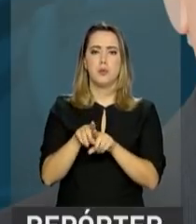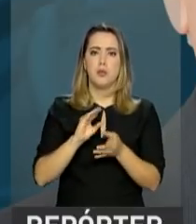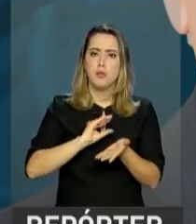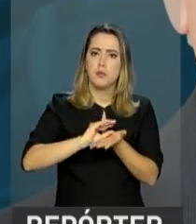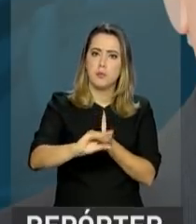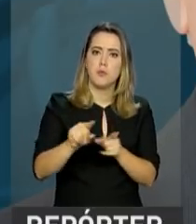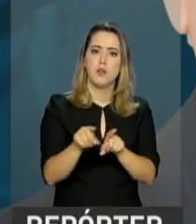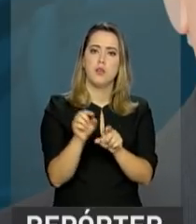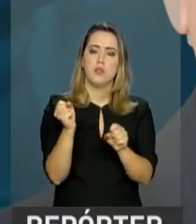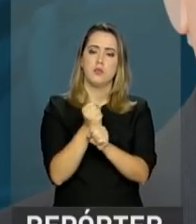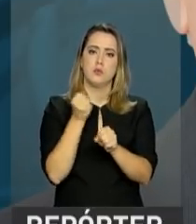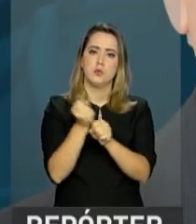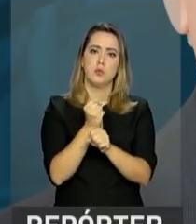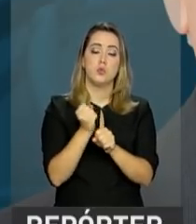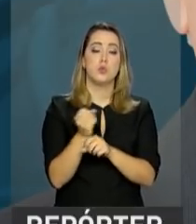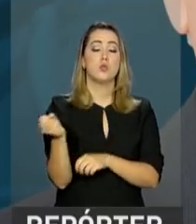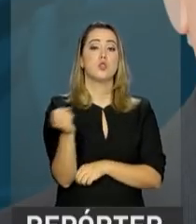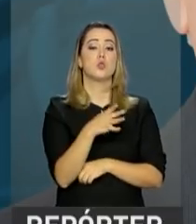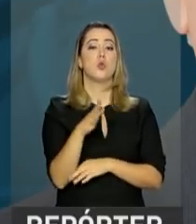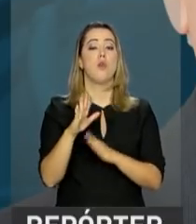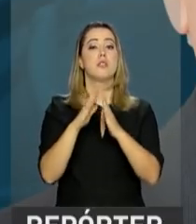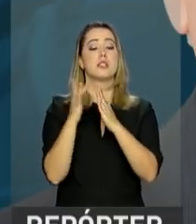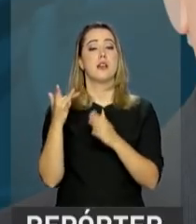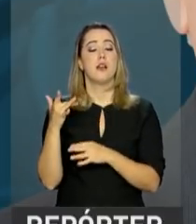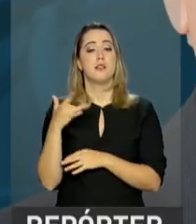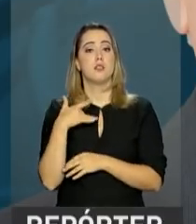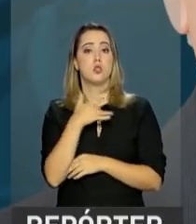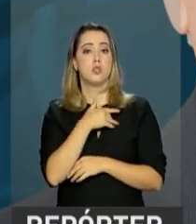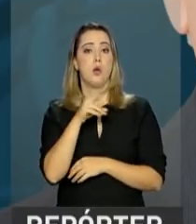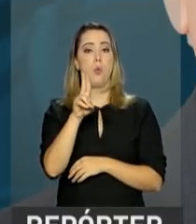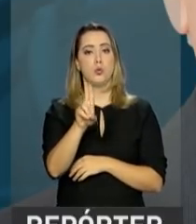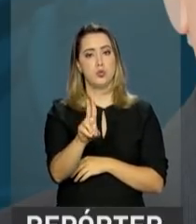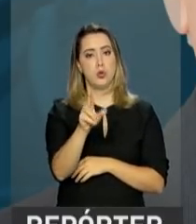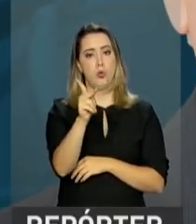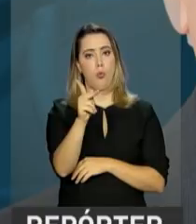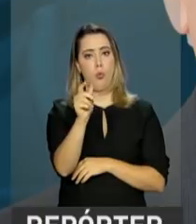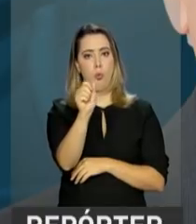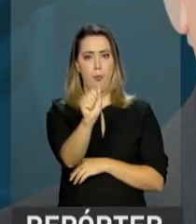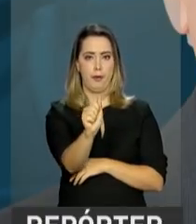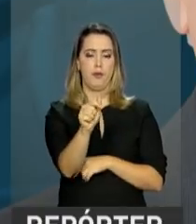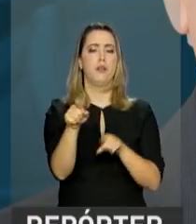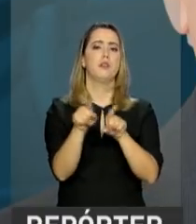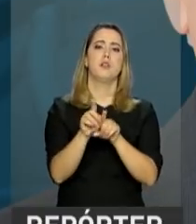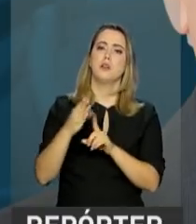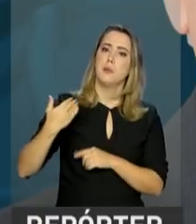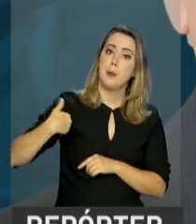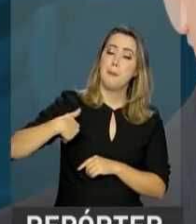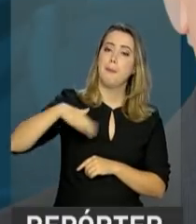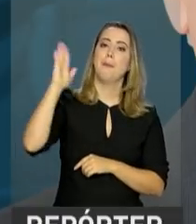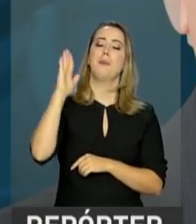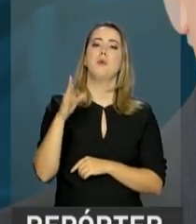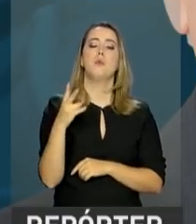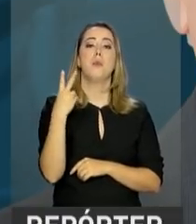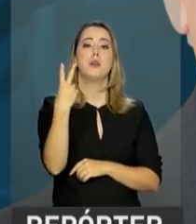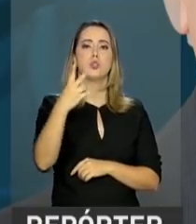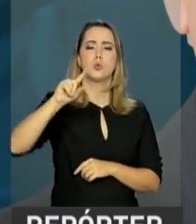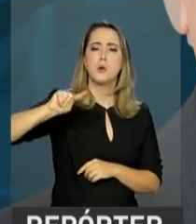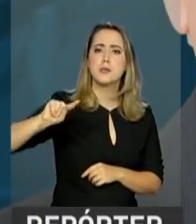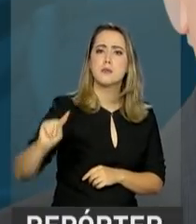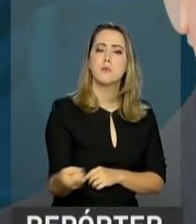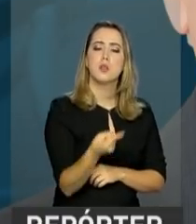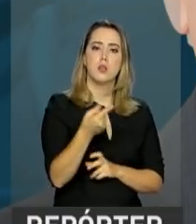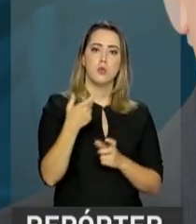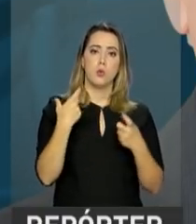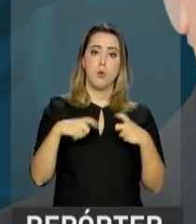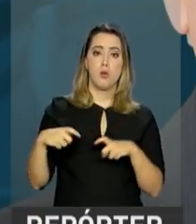das novas upas as chamadas unidades de pronto atendimento e mais notem bem mais de duas mil unidades